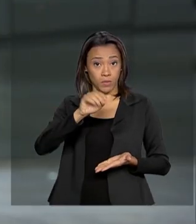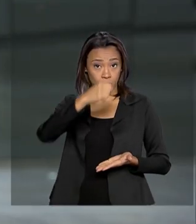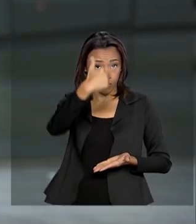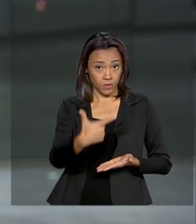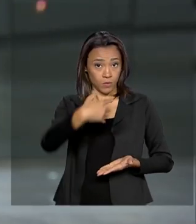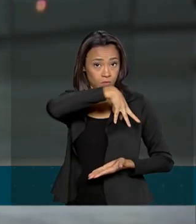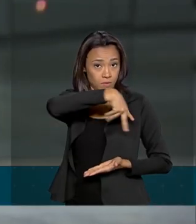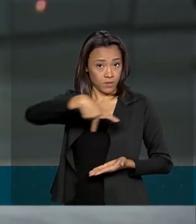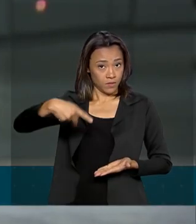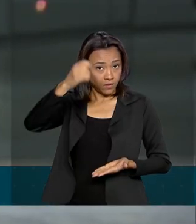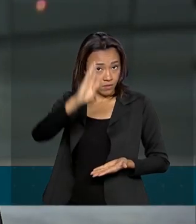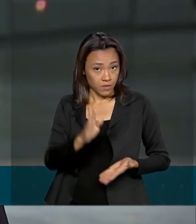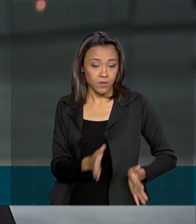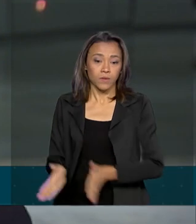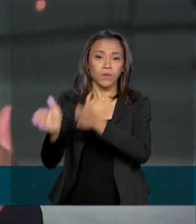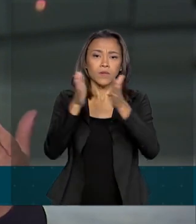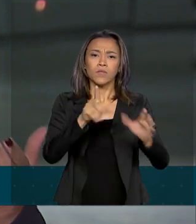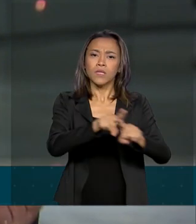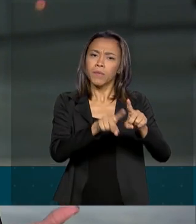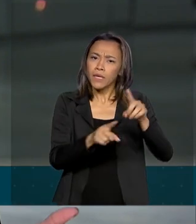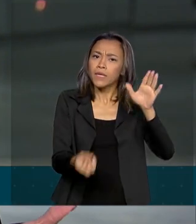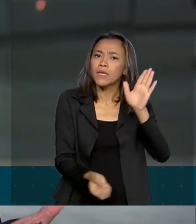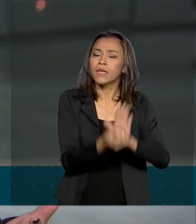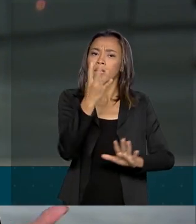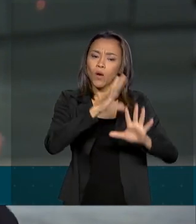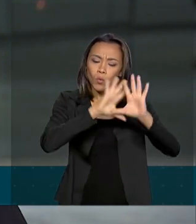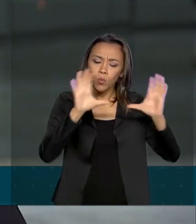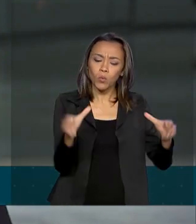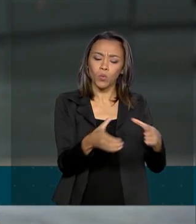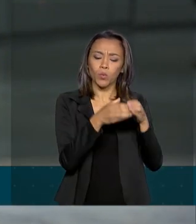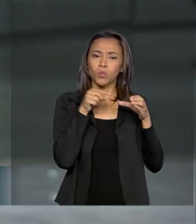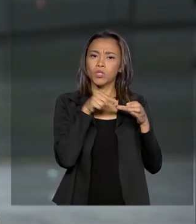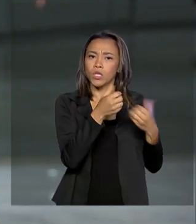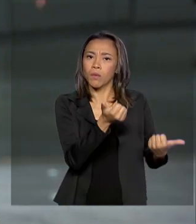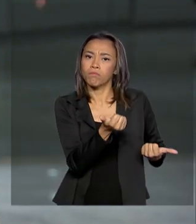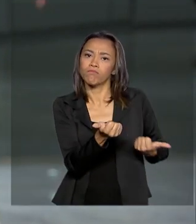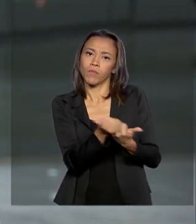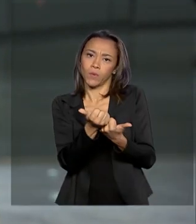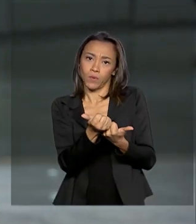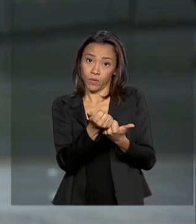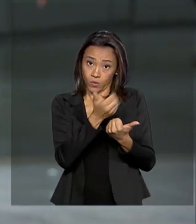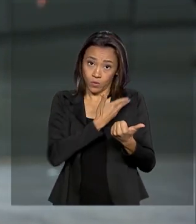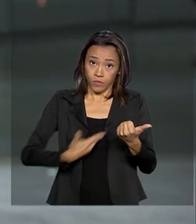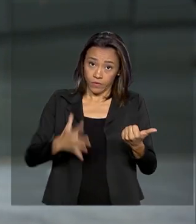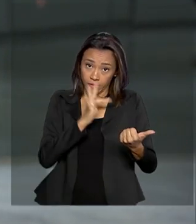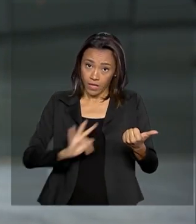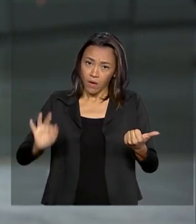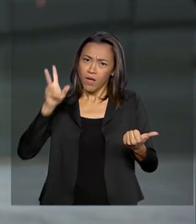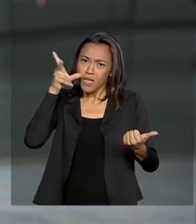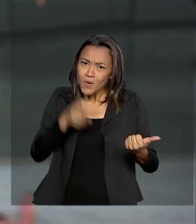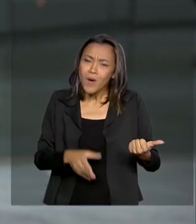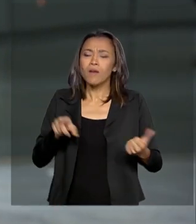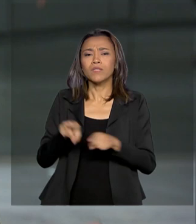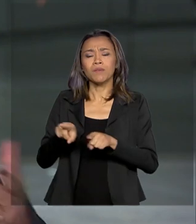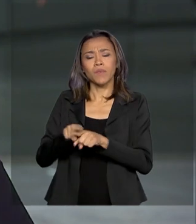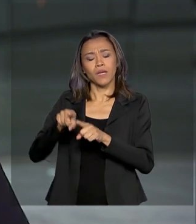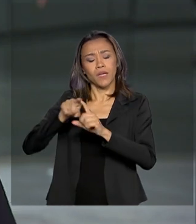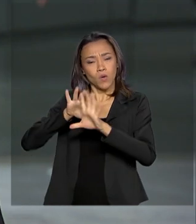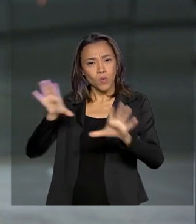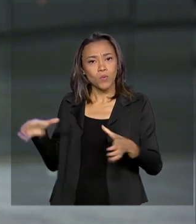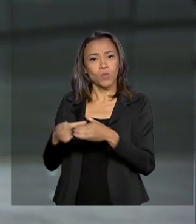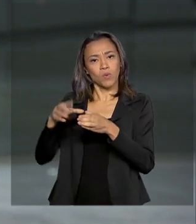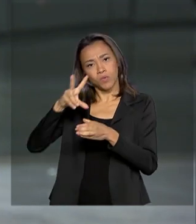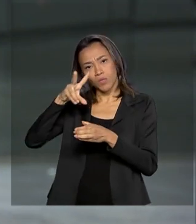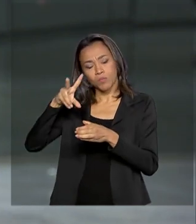também anunciou a criação de uma força nacional ambiental ela vai atuar de forma parecida com a força nacional de segurança em